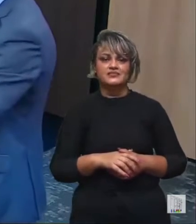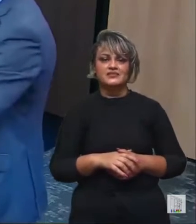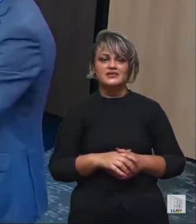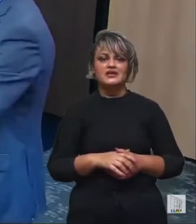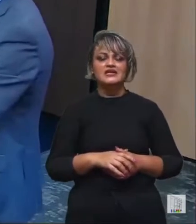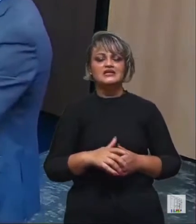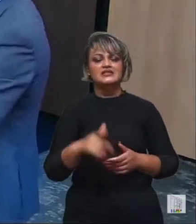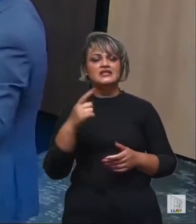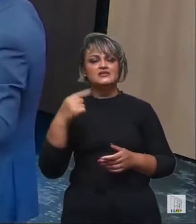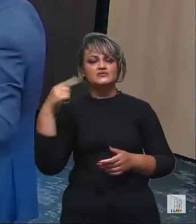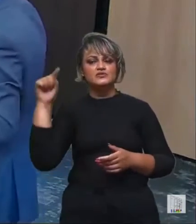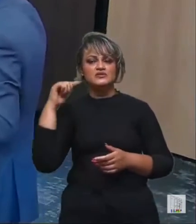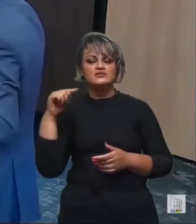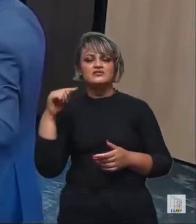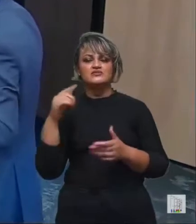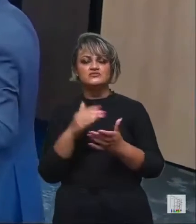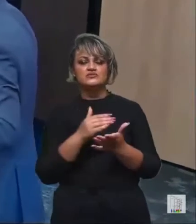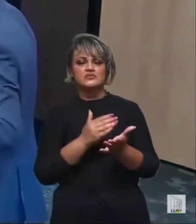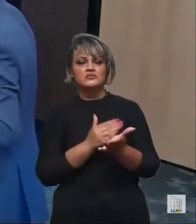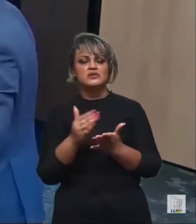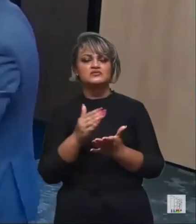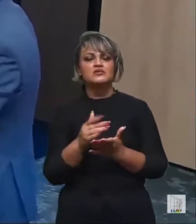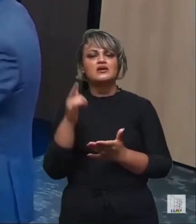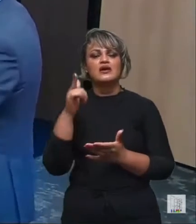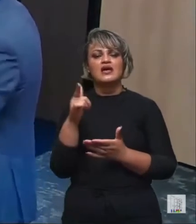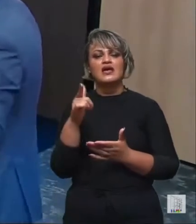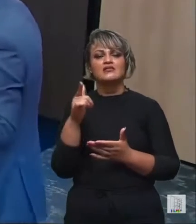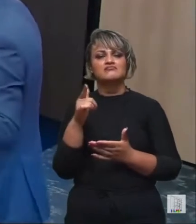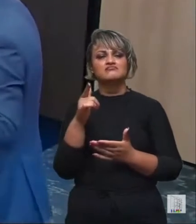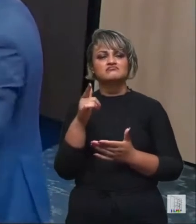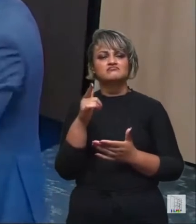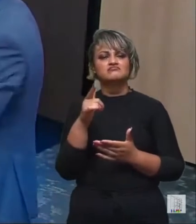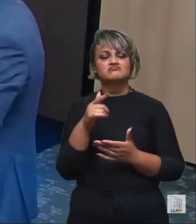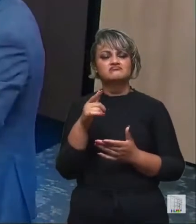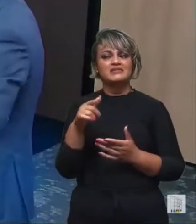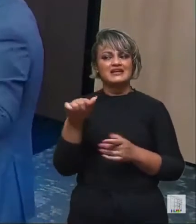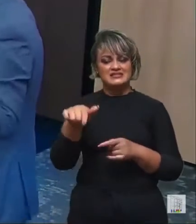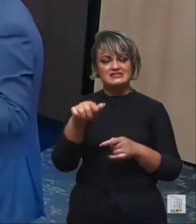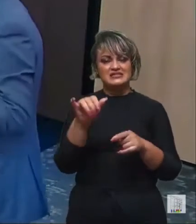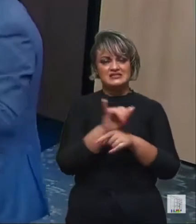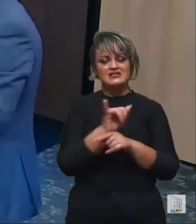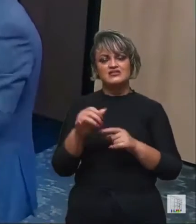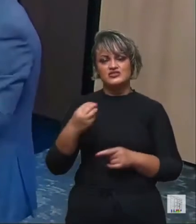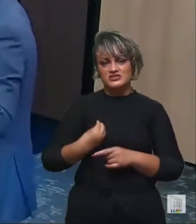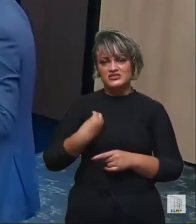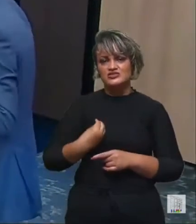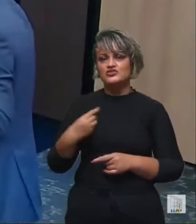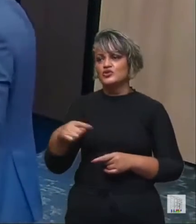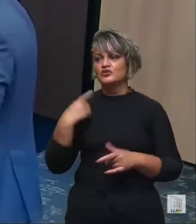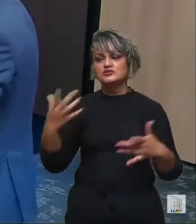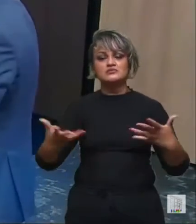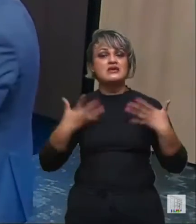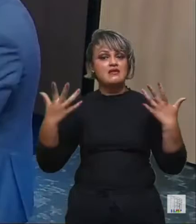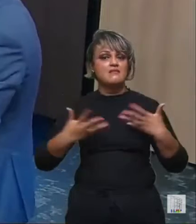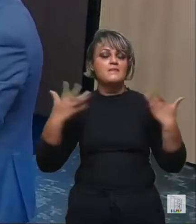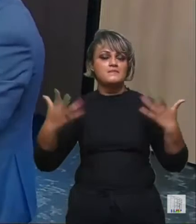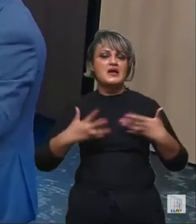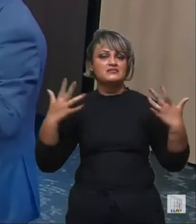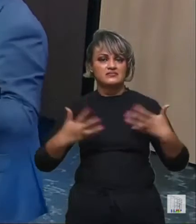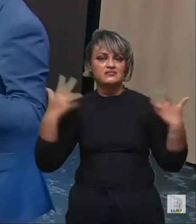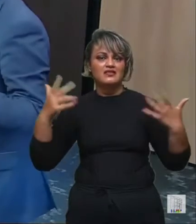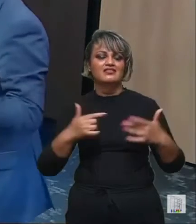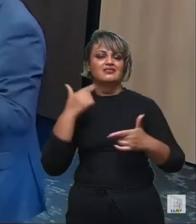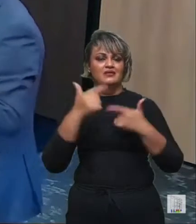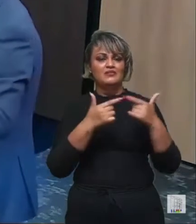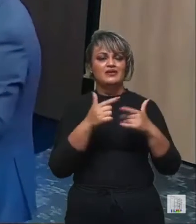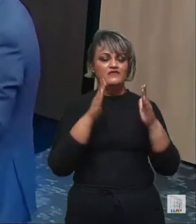desde o início. Já estiveram colegas brasileiros em Lisboa, já partilhamos esta ferramenta, estamos muito motivados em poder trabalhar